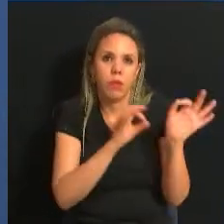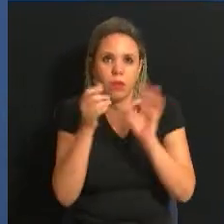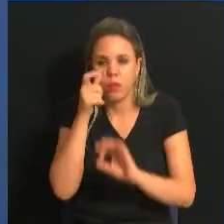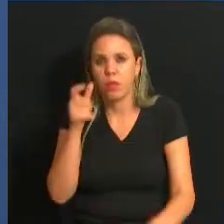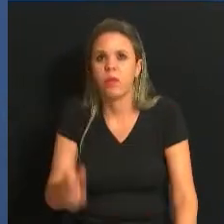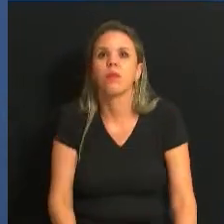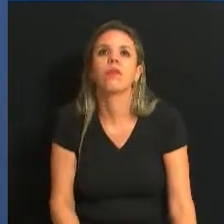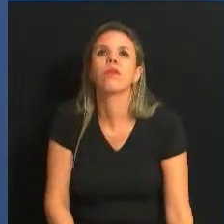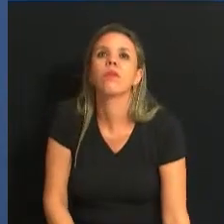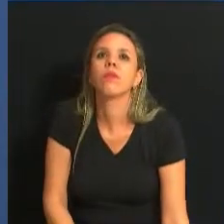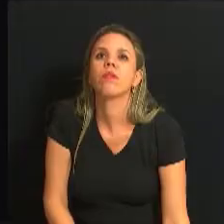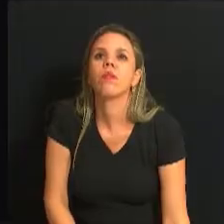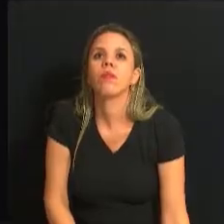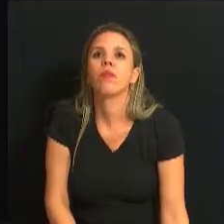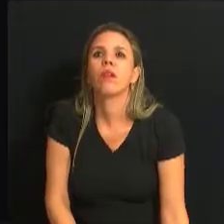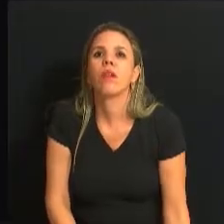agora.